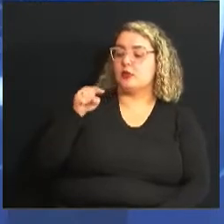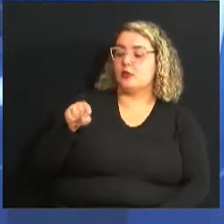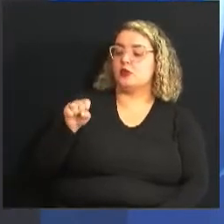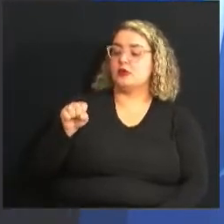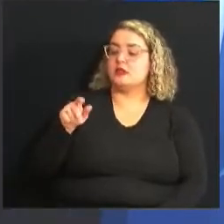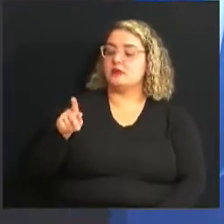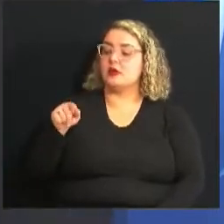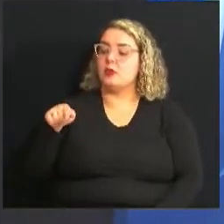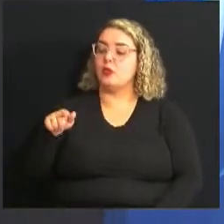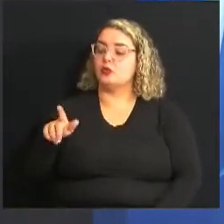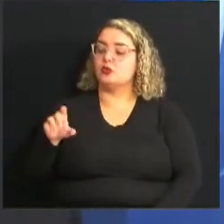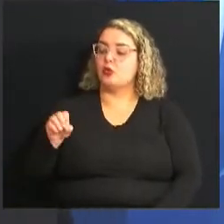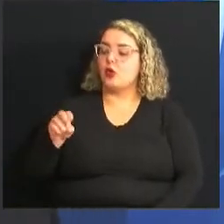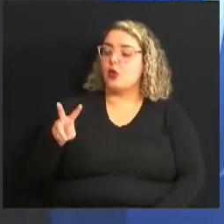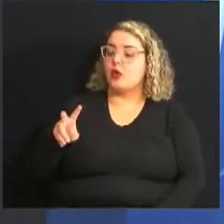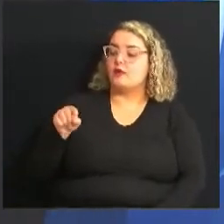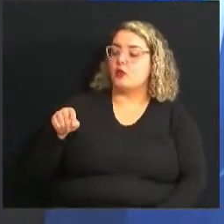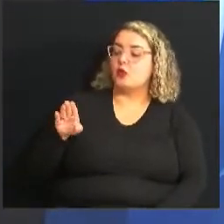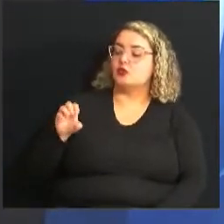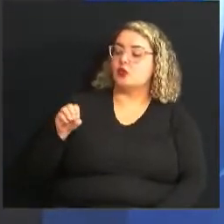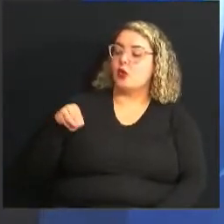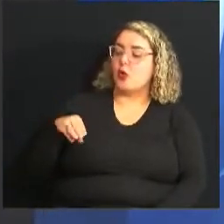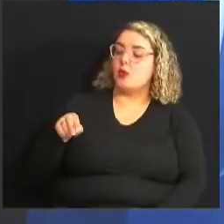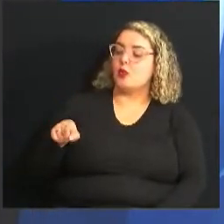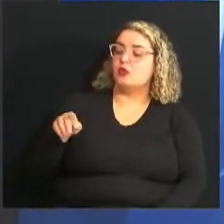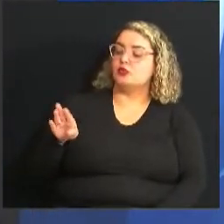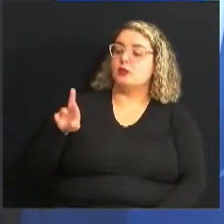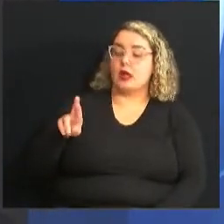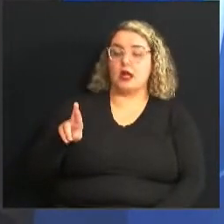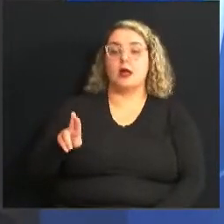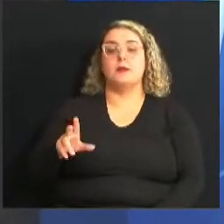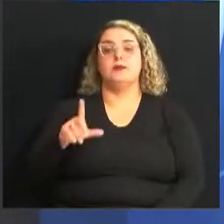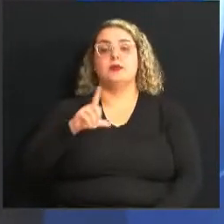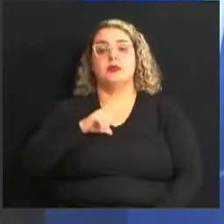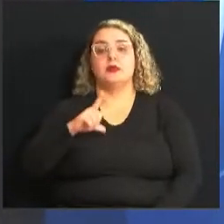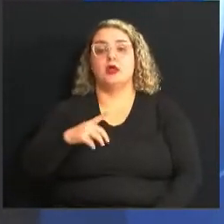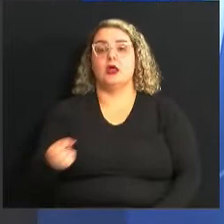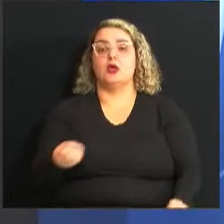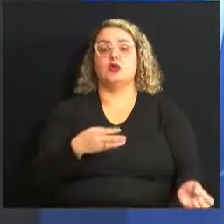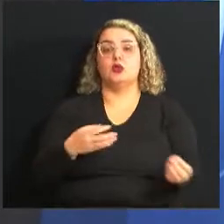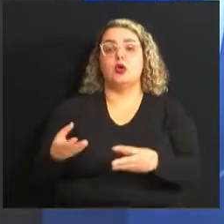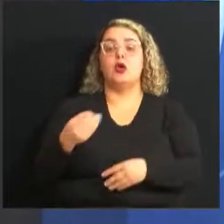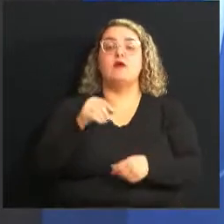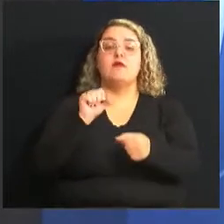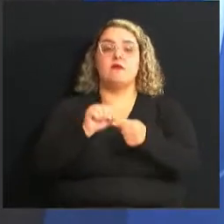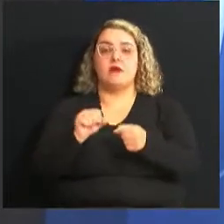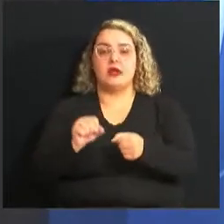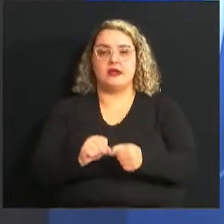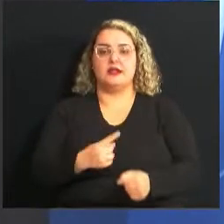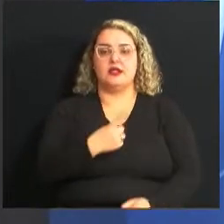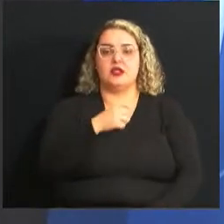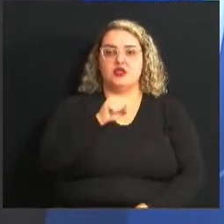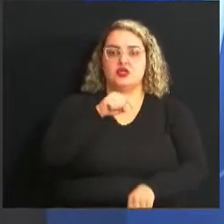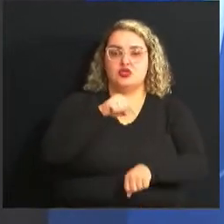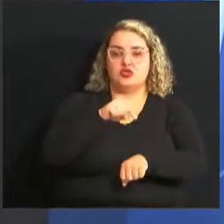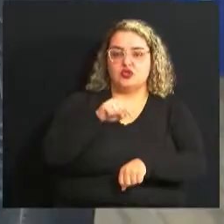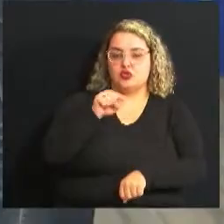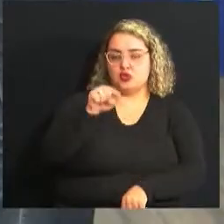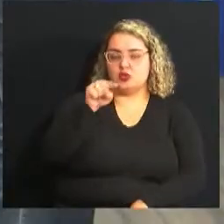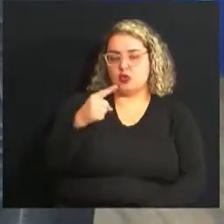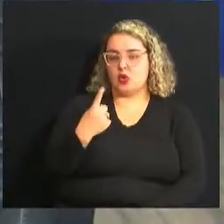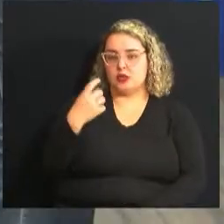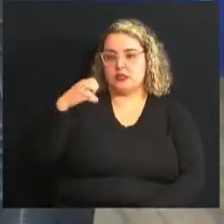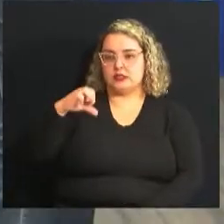covid-19.campinas.sp.gov.br, já está aqui na nossa tela, de acordo com a última atualização feita às 18 horas e 19 minutos